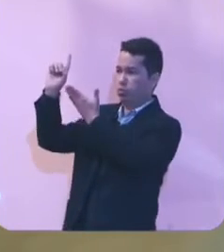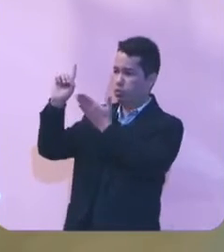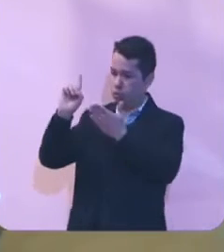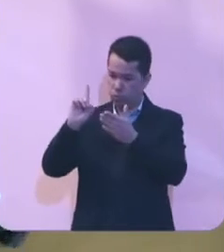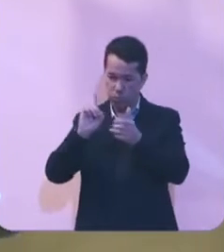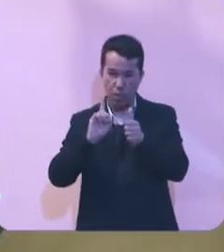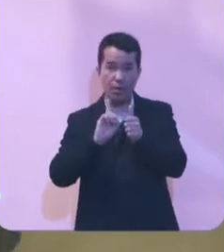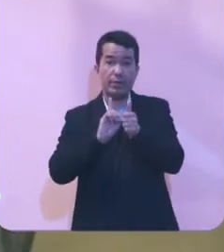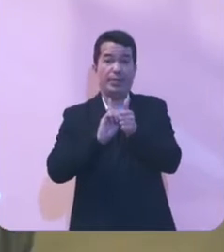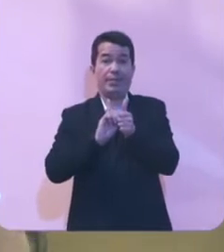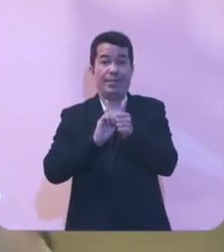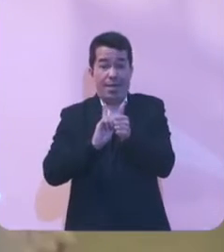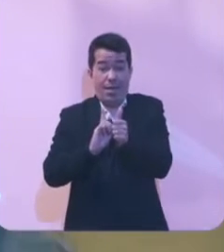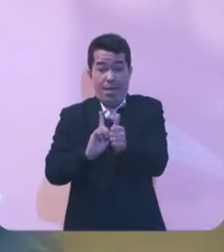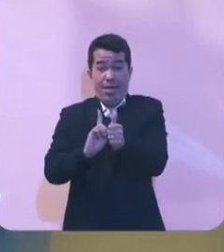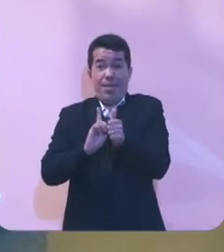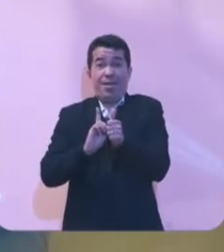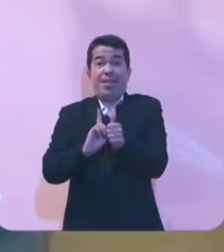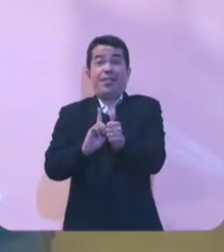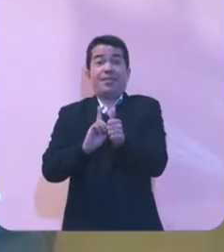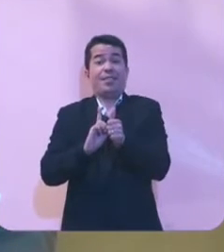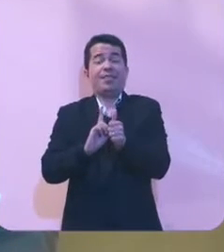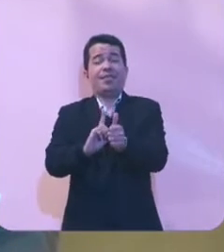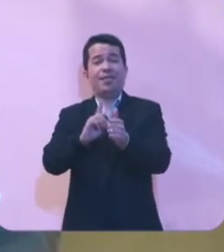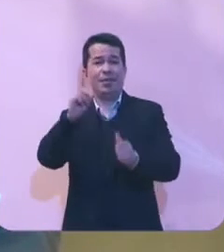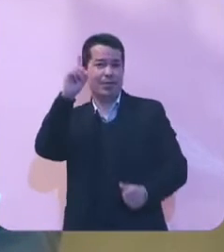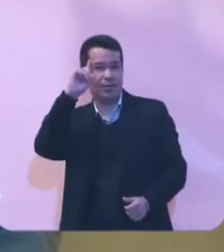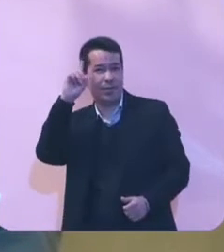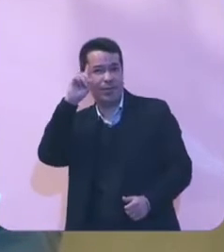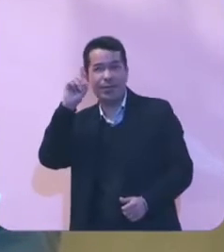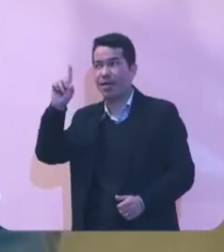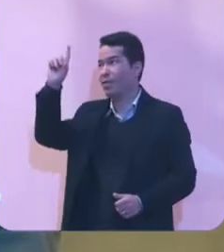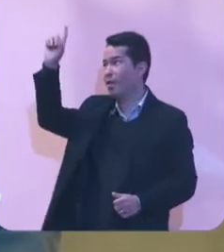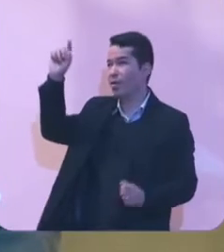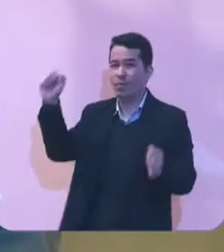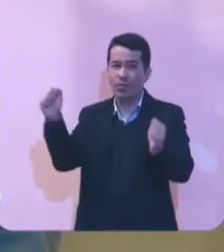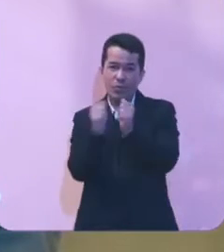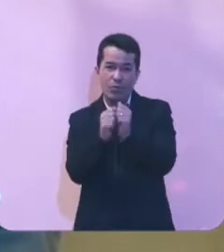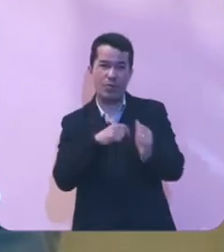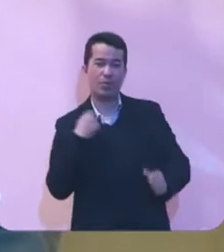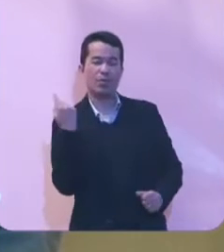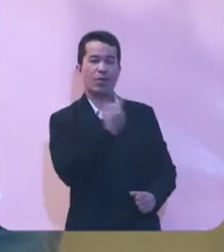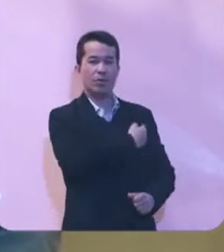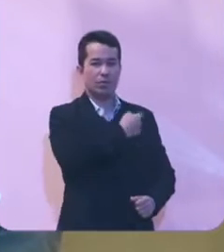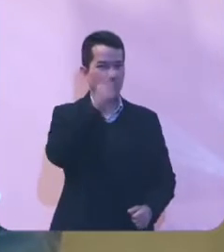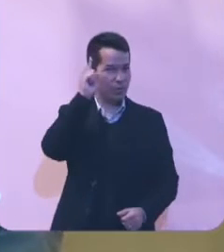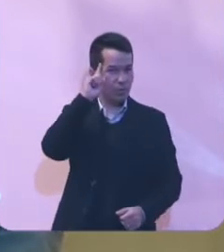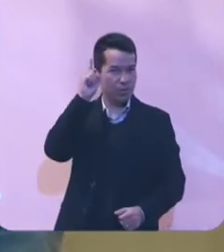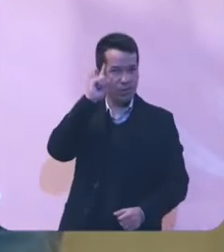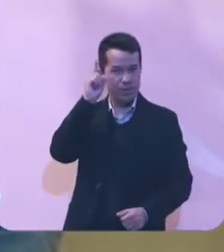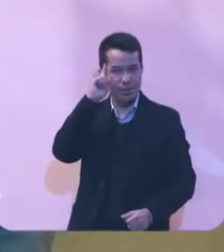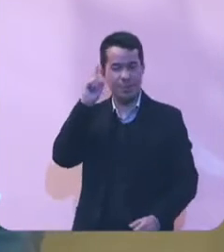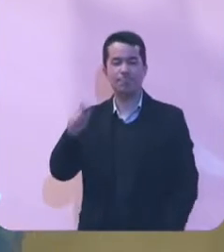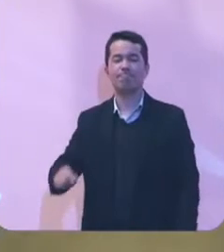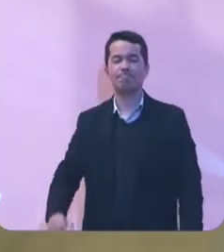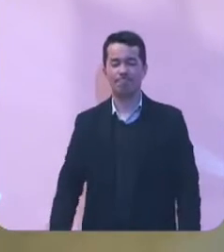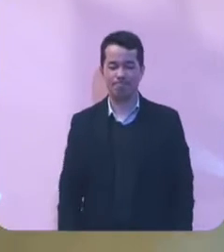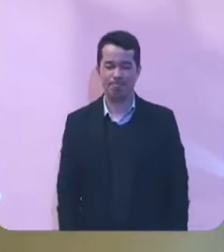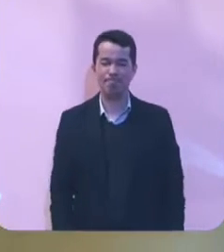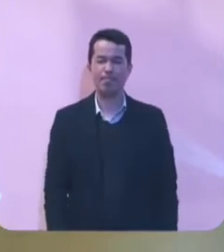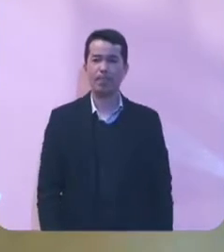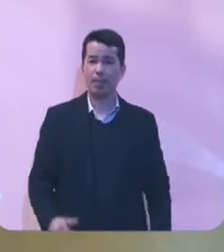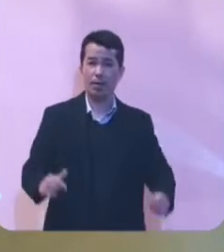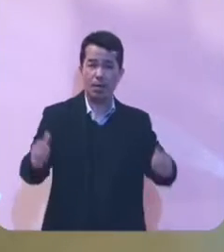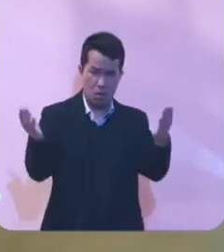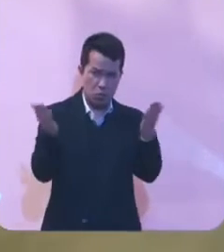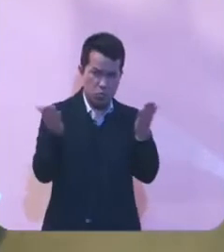a tua presença, mas aqui, agora, conosco no meio dessa batalha. E eu queria continuar